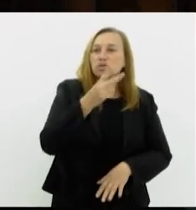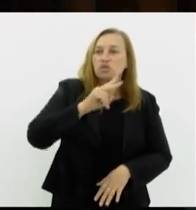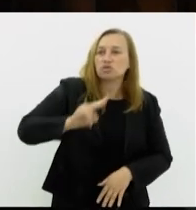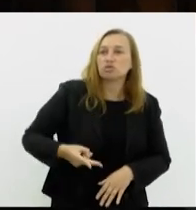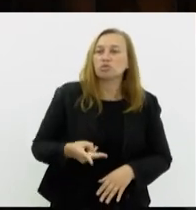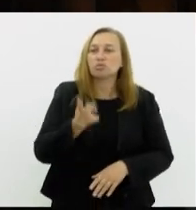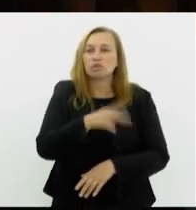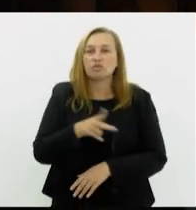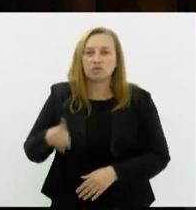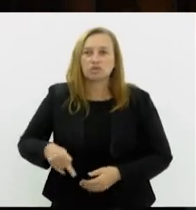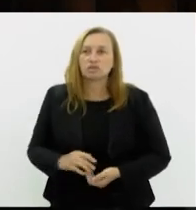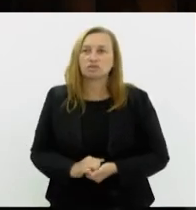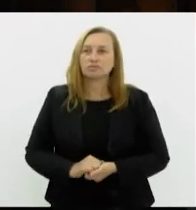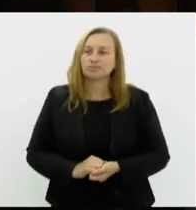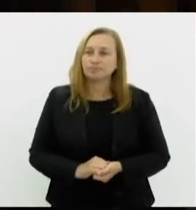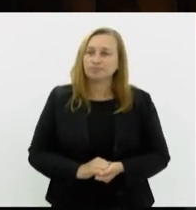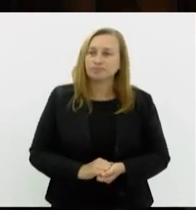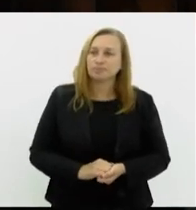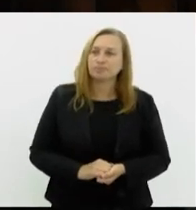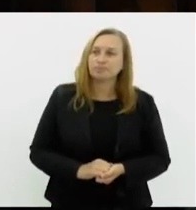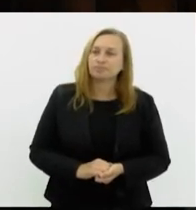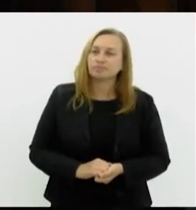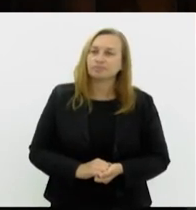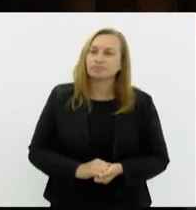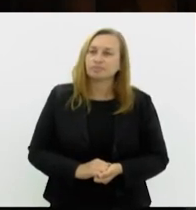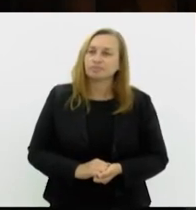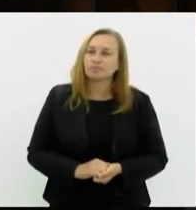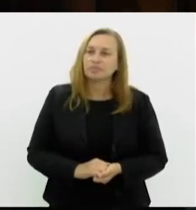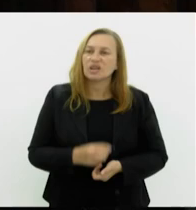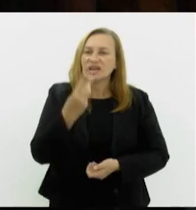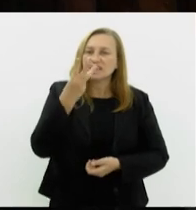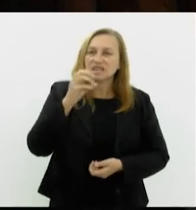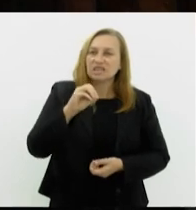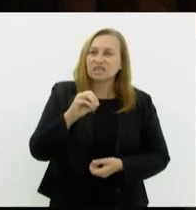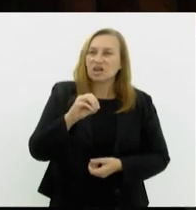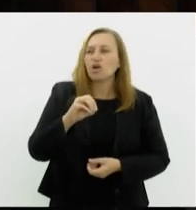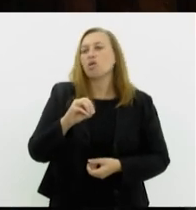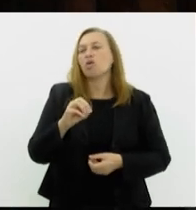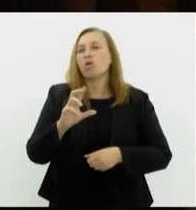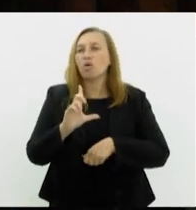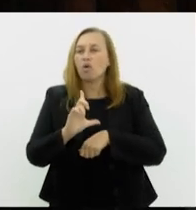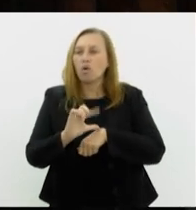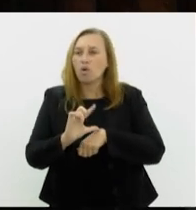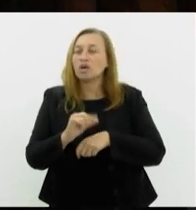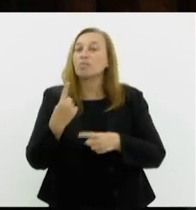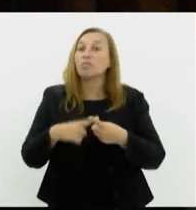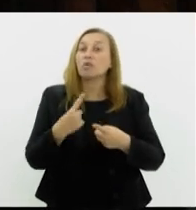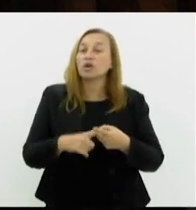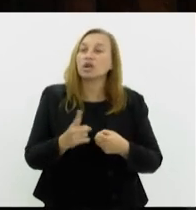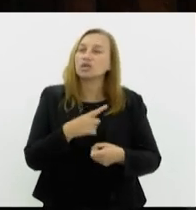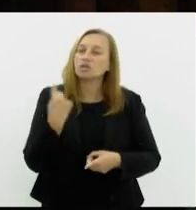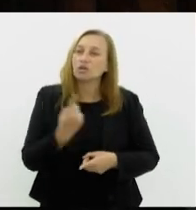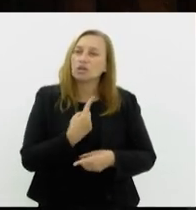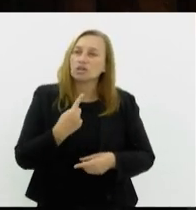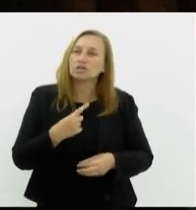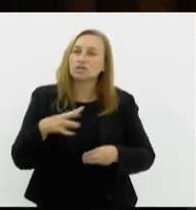professores. Vai ser feita a migração para 30 horas? Porque a gente colocou nessa